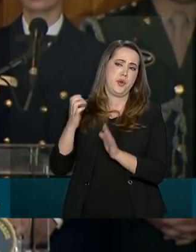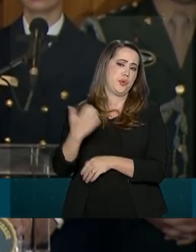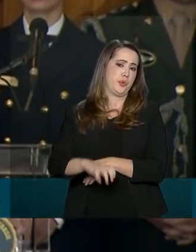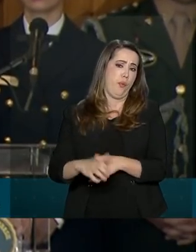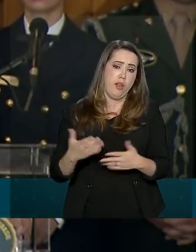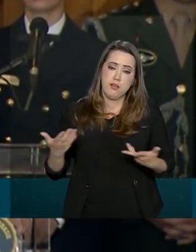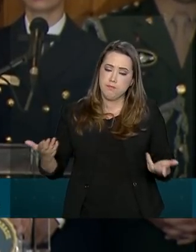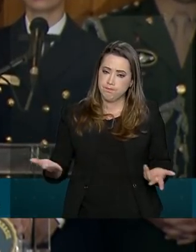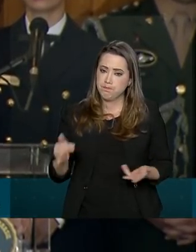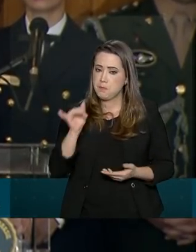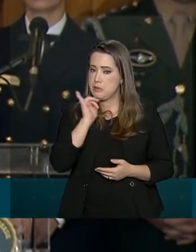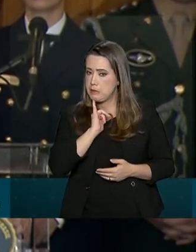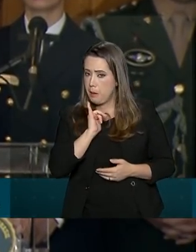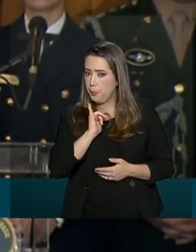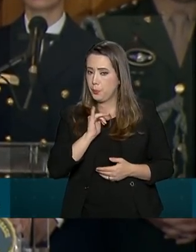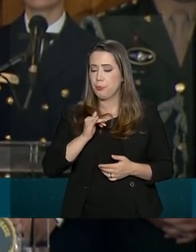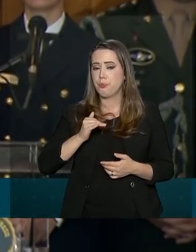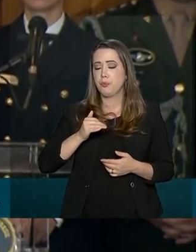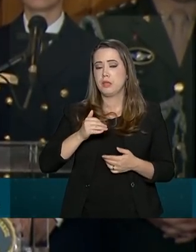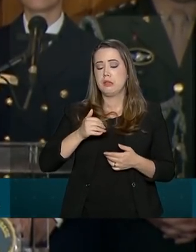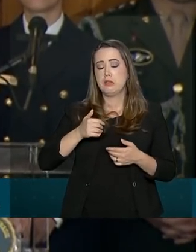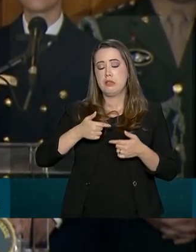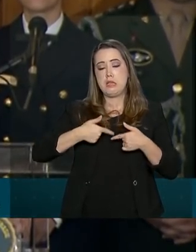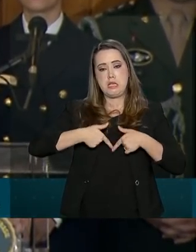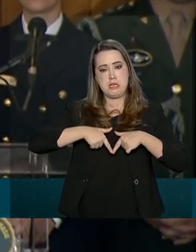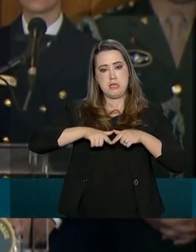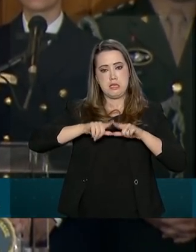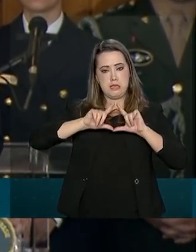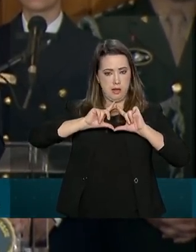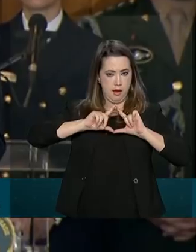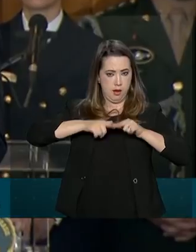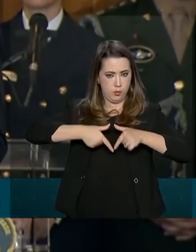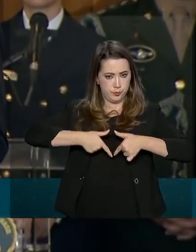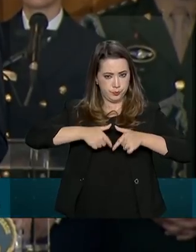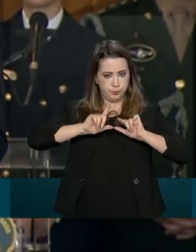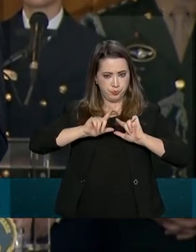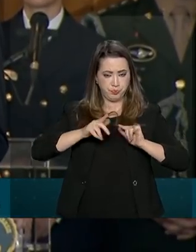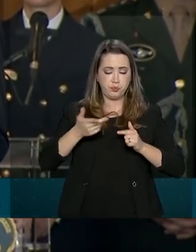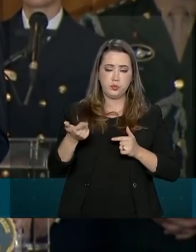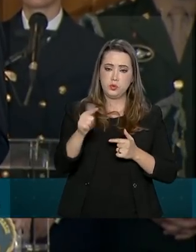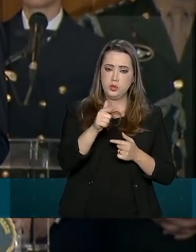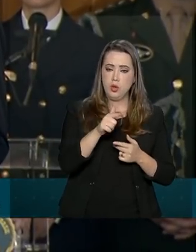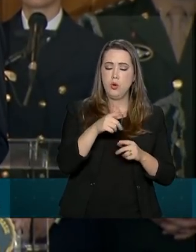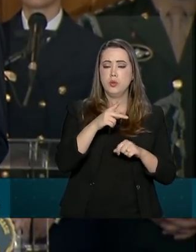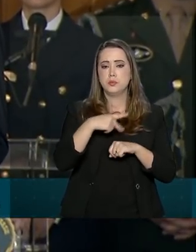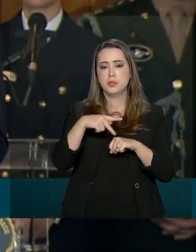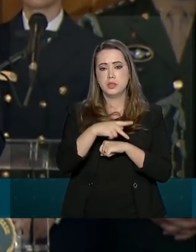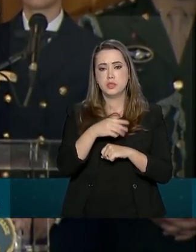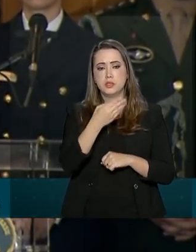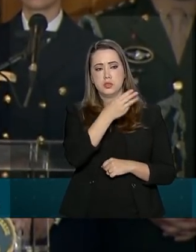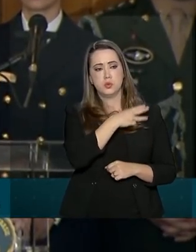Israel, tivemos em outros países, o ministro esteve na África do Sul,